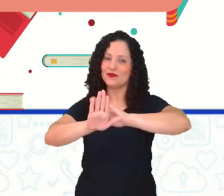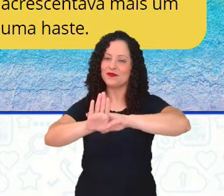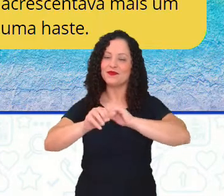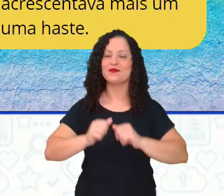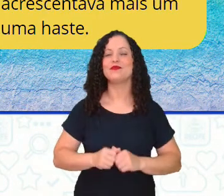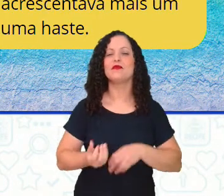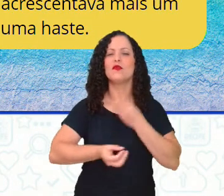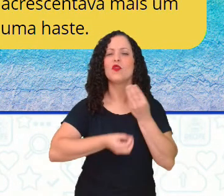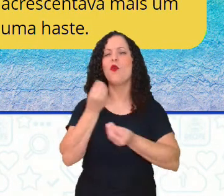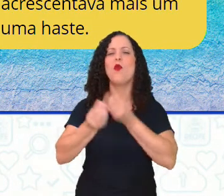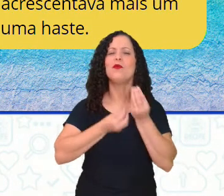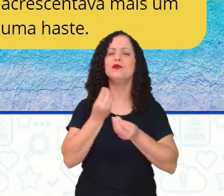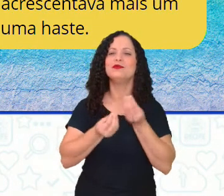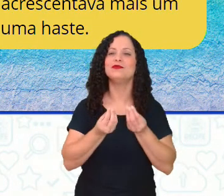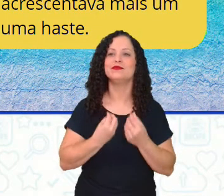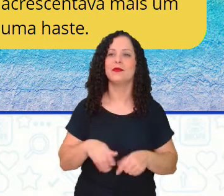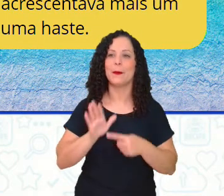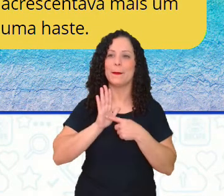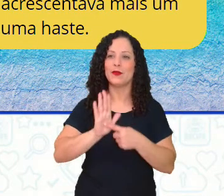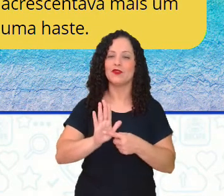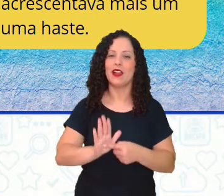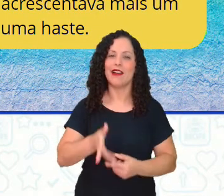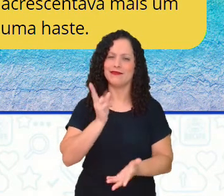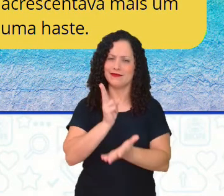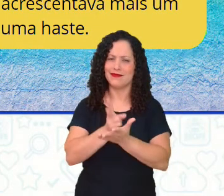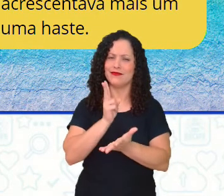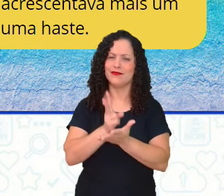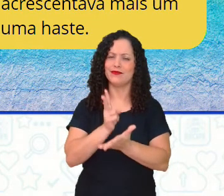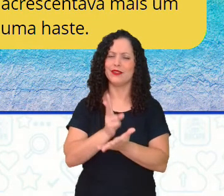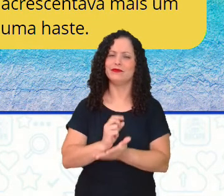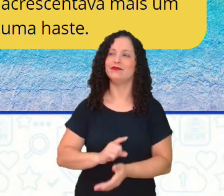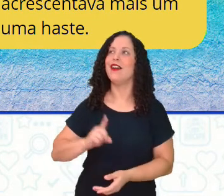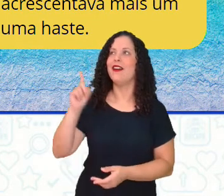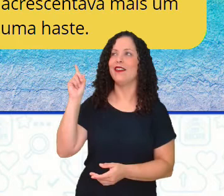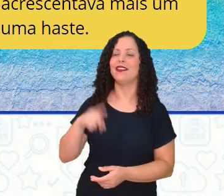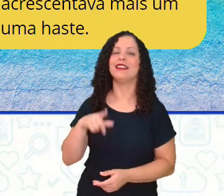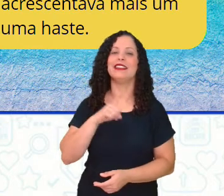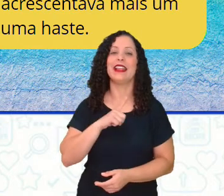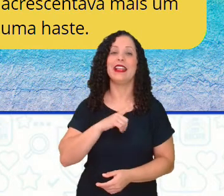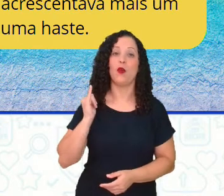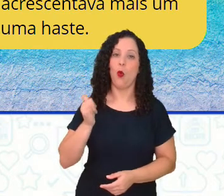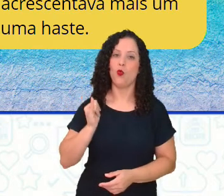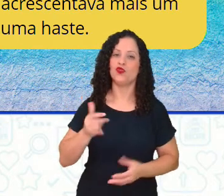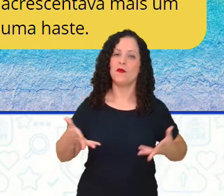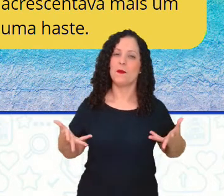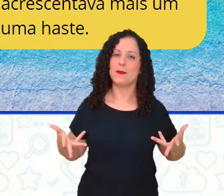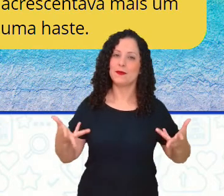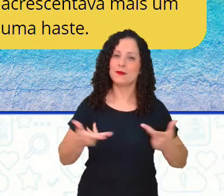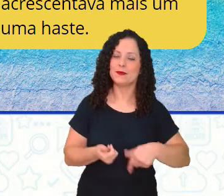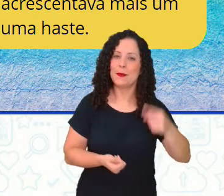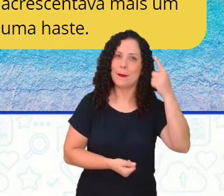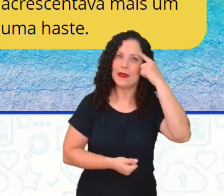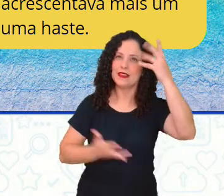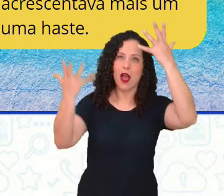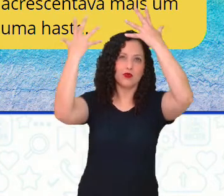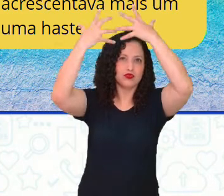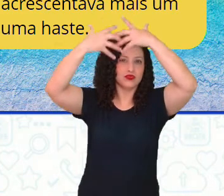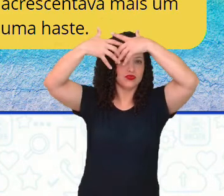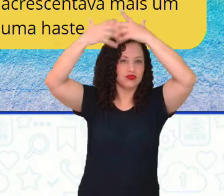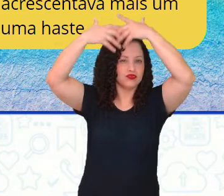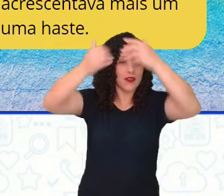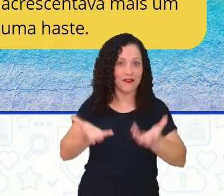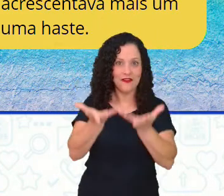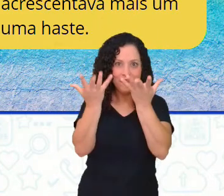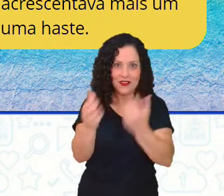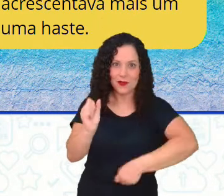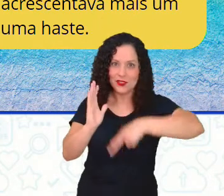está trazendo aqui com bastante frequência para vocês, né? Porque ela tem contos maravilhosos. Faz a gente pensar bastante. Bora lá, bora fazer a